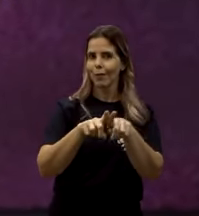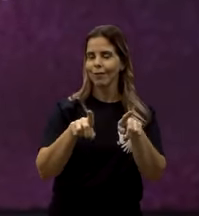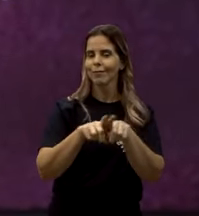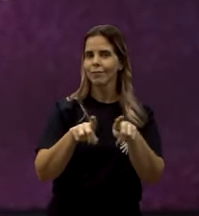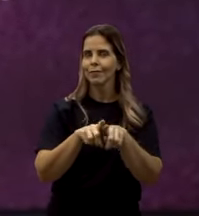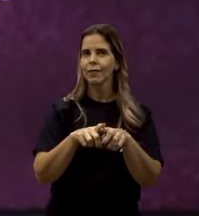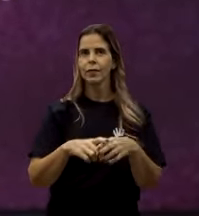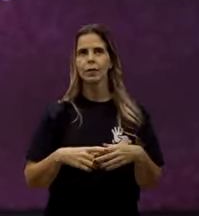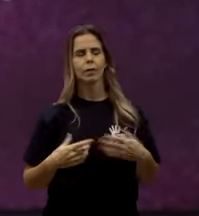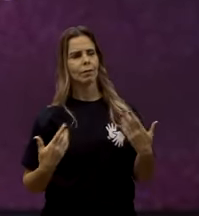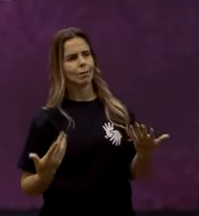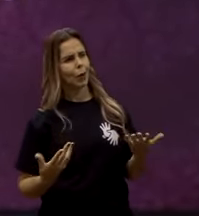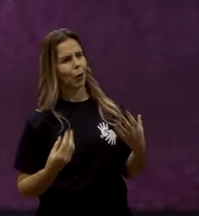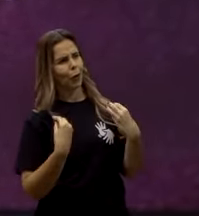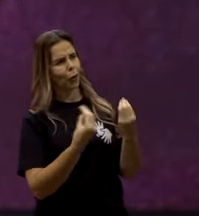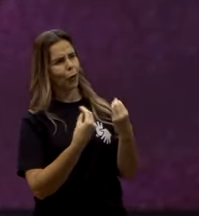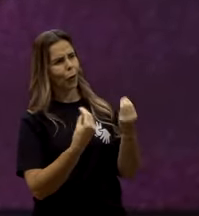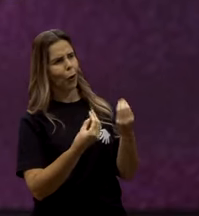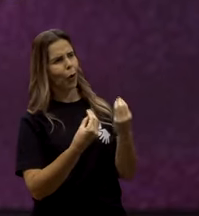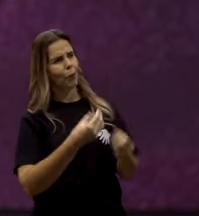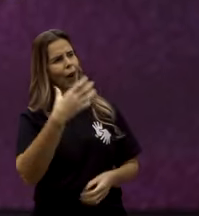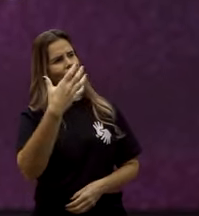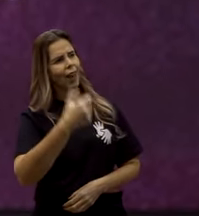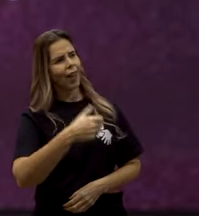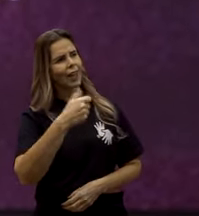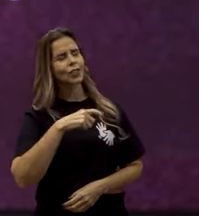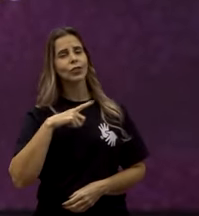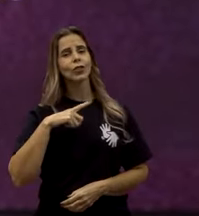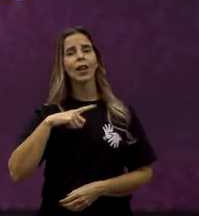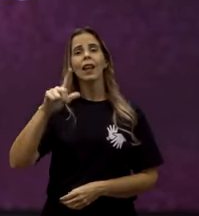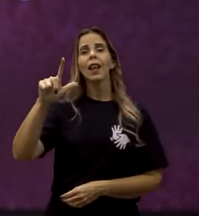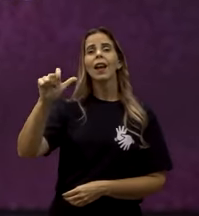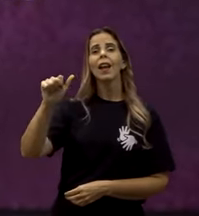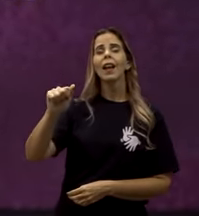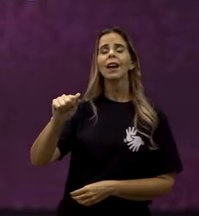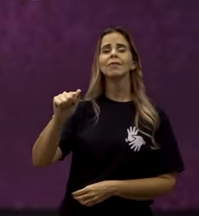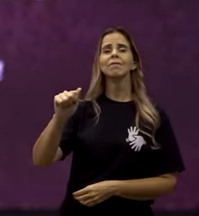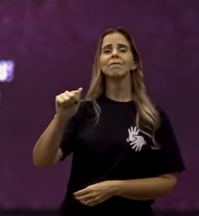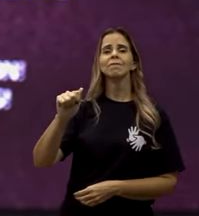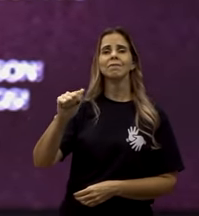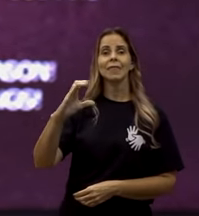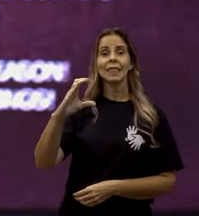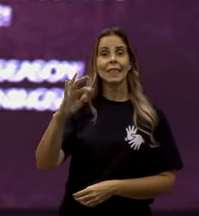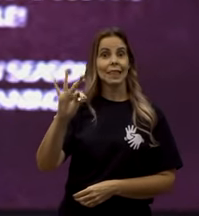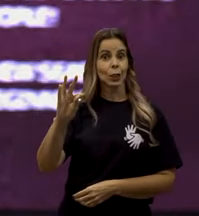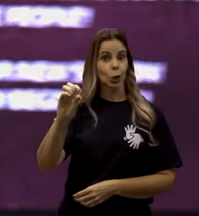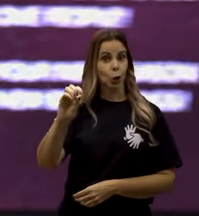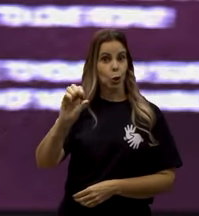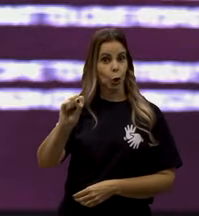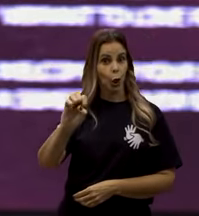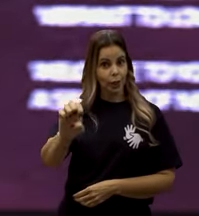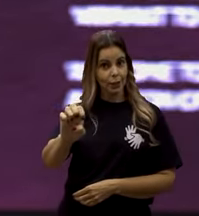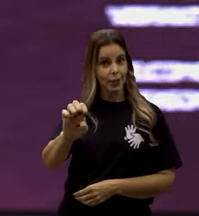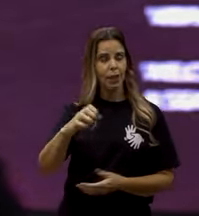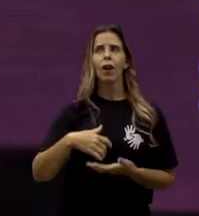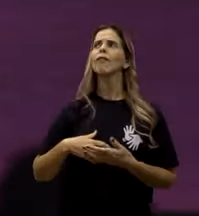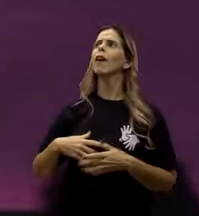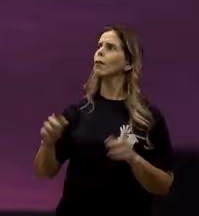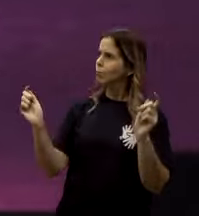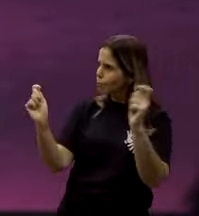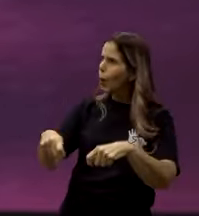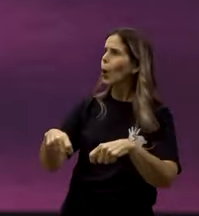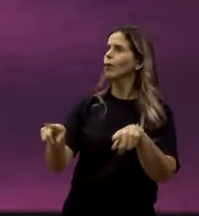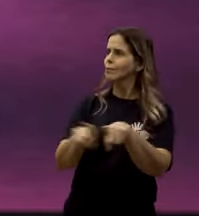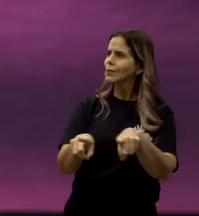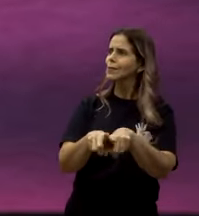aí o cara fala assim mas esse leite tem lactose mas Jesus tá ali eu falo rapaz com lactose tudo eu